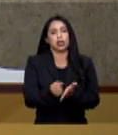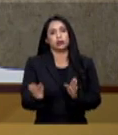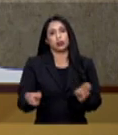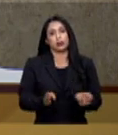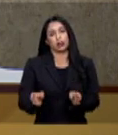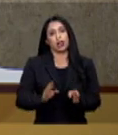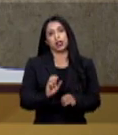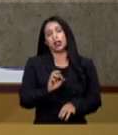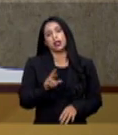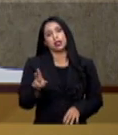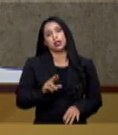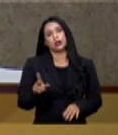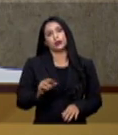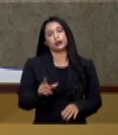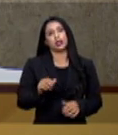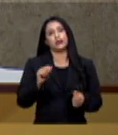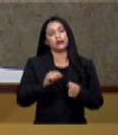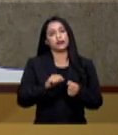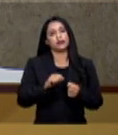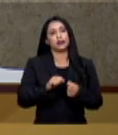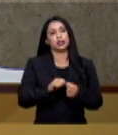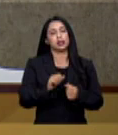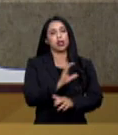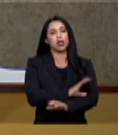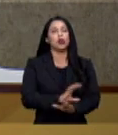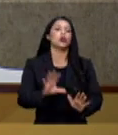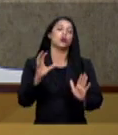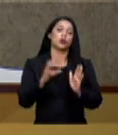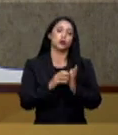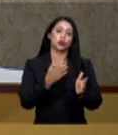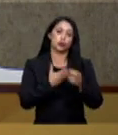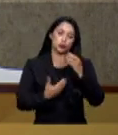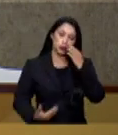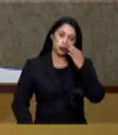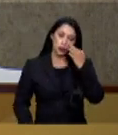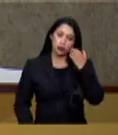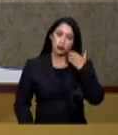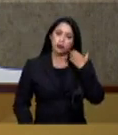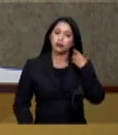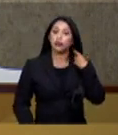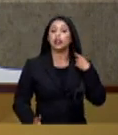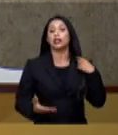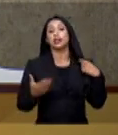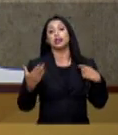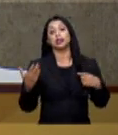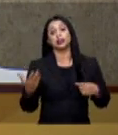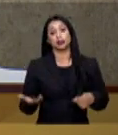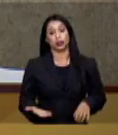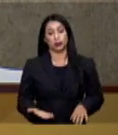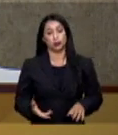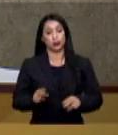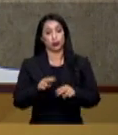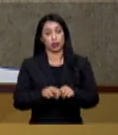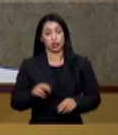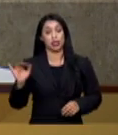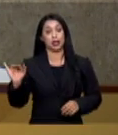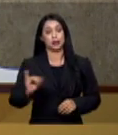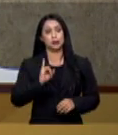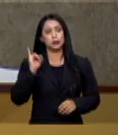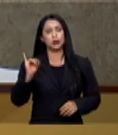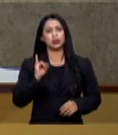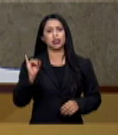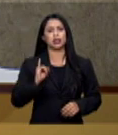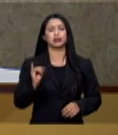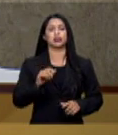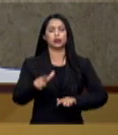de esforços para a realização de concurso público. Por isso é que, nesse sentido, pela importância dos